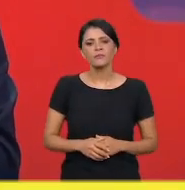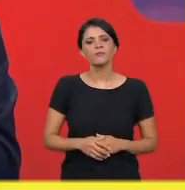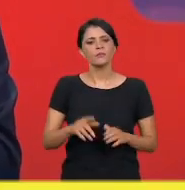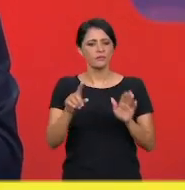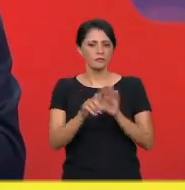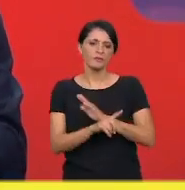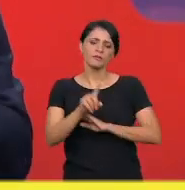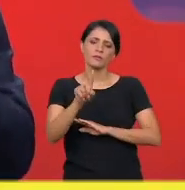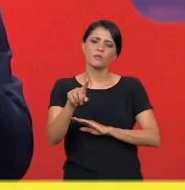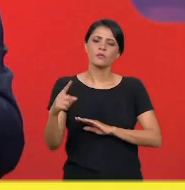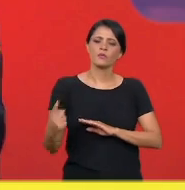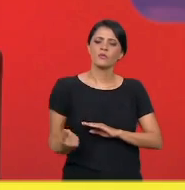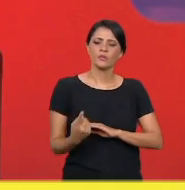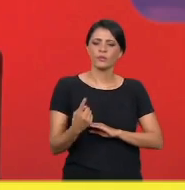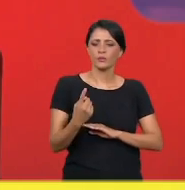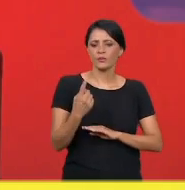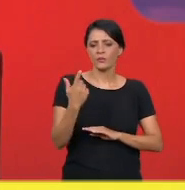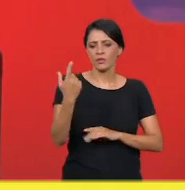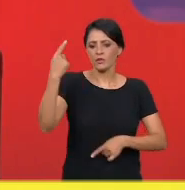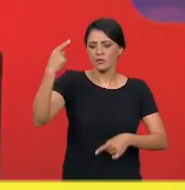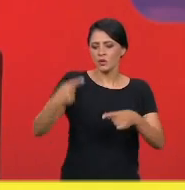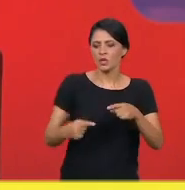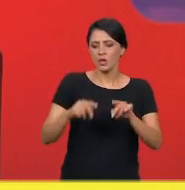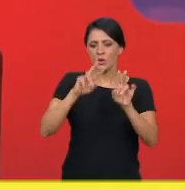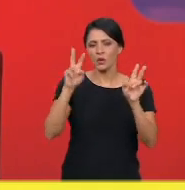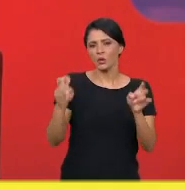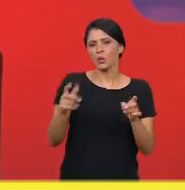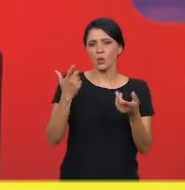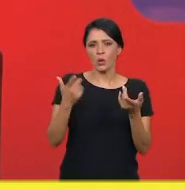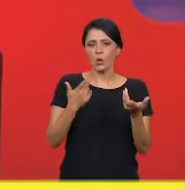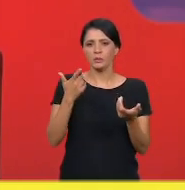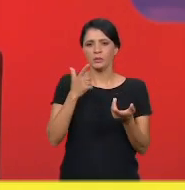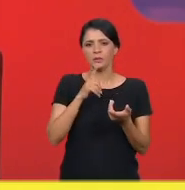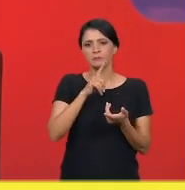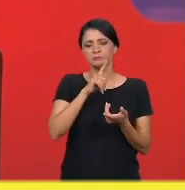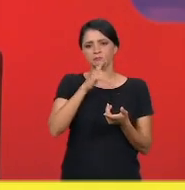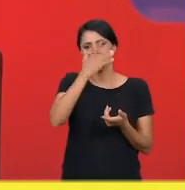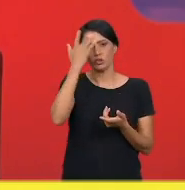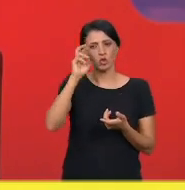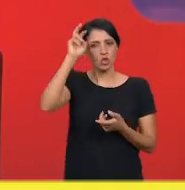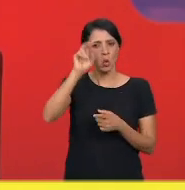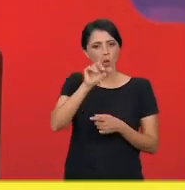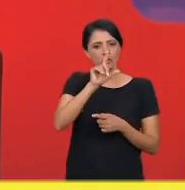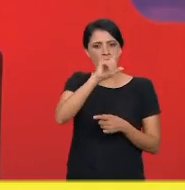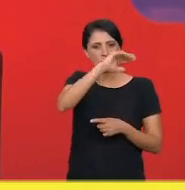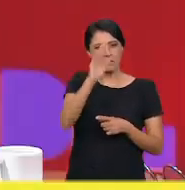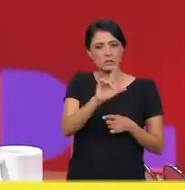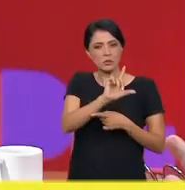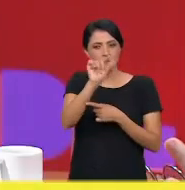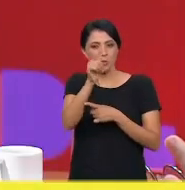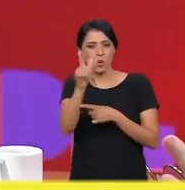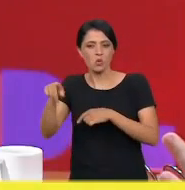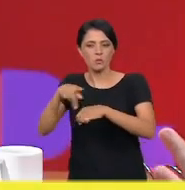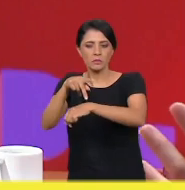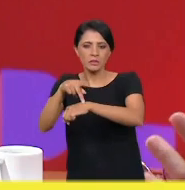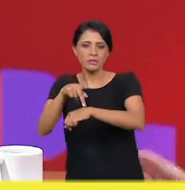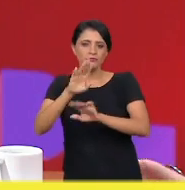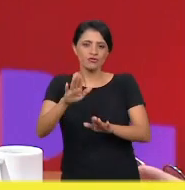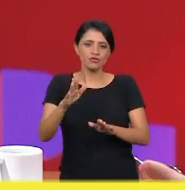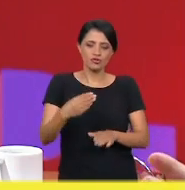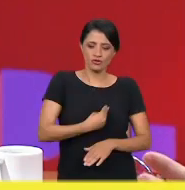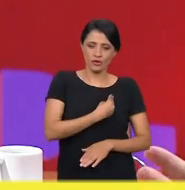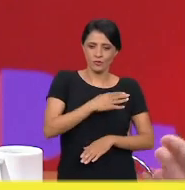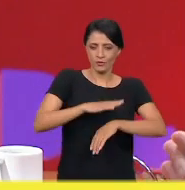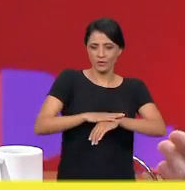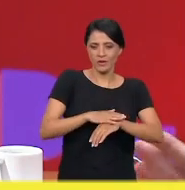questão a discussão sobre saída de cérebros no Brasil, ou a gente já vive um momento que a gente observou